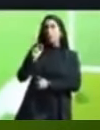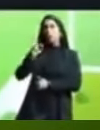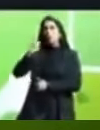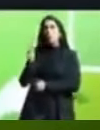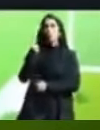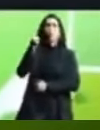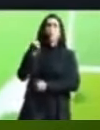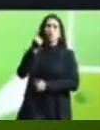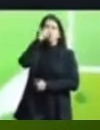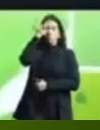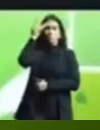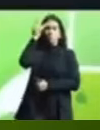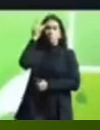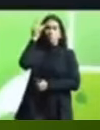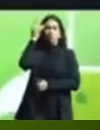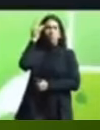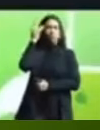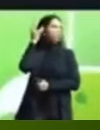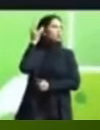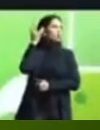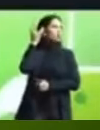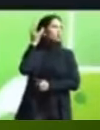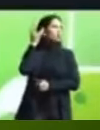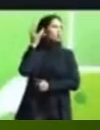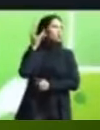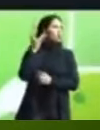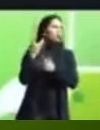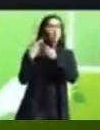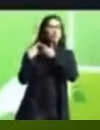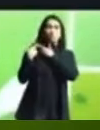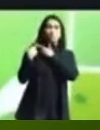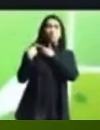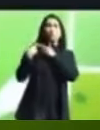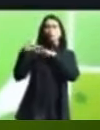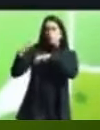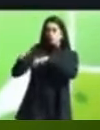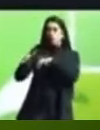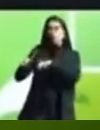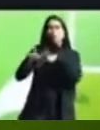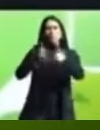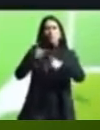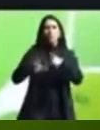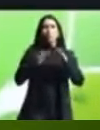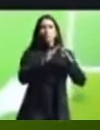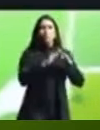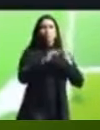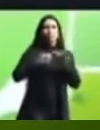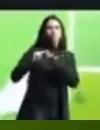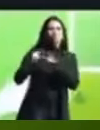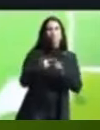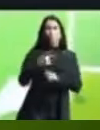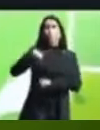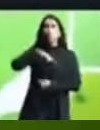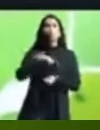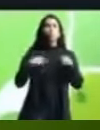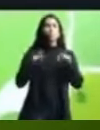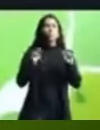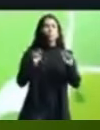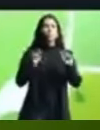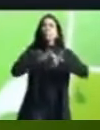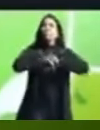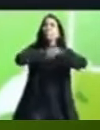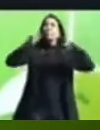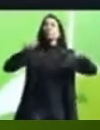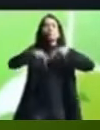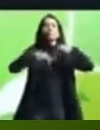monitorador de sua residência, onde trabalha, de sua fazenda e de sua comunidade. Precisamos esclarecer à população o que é bom e